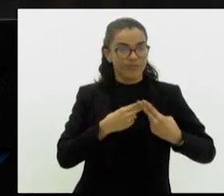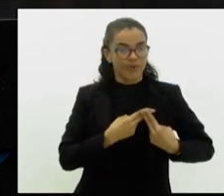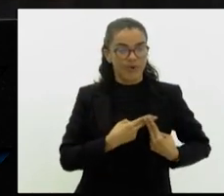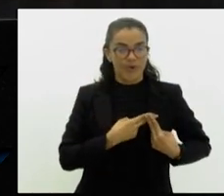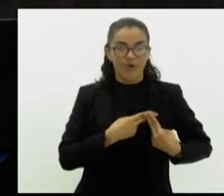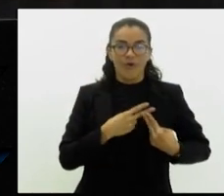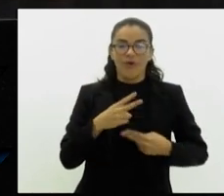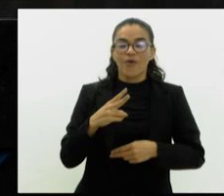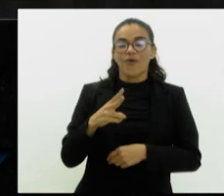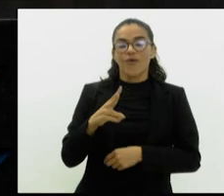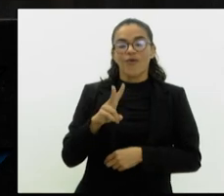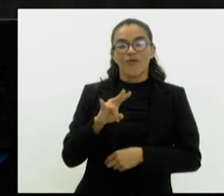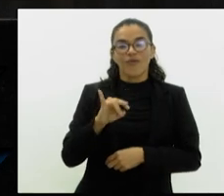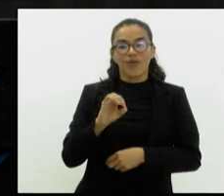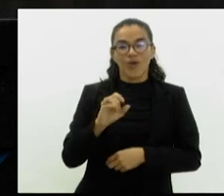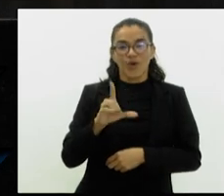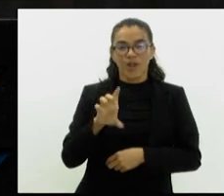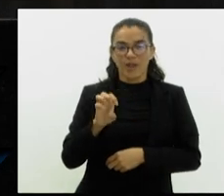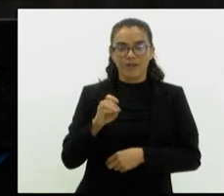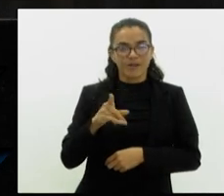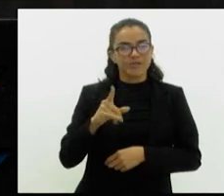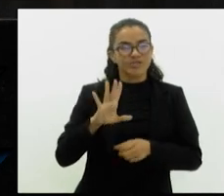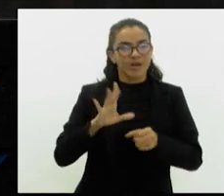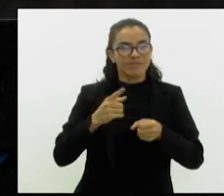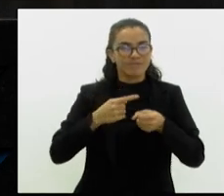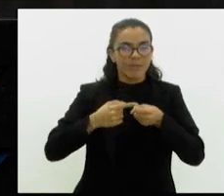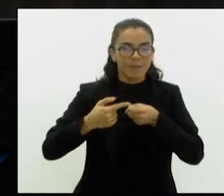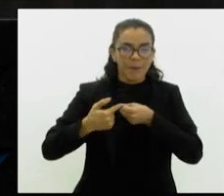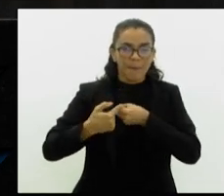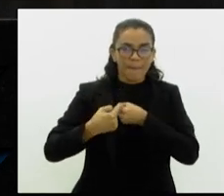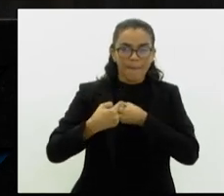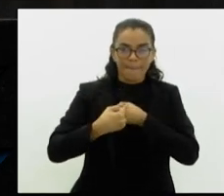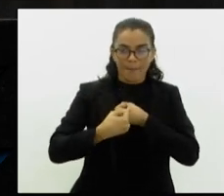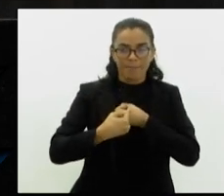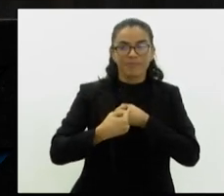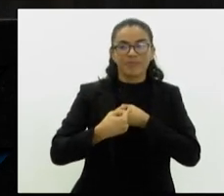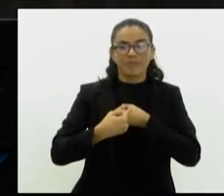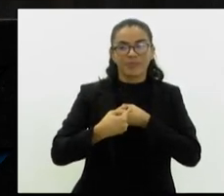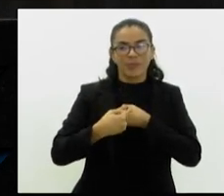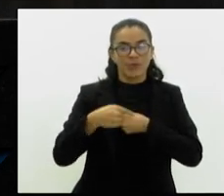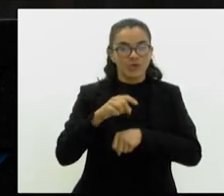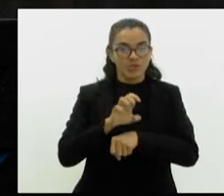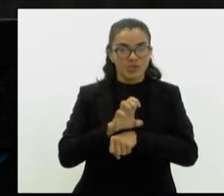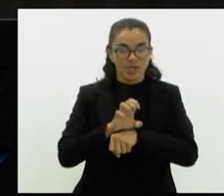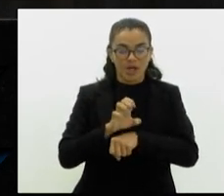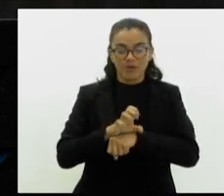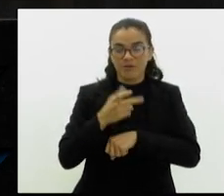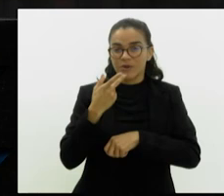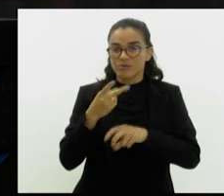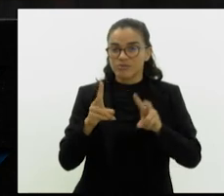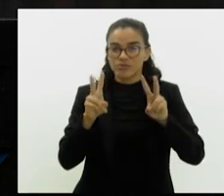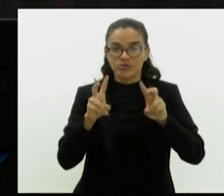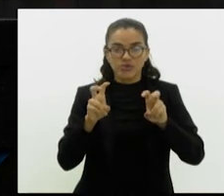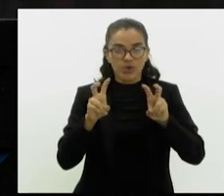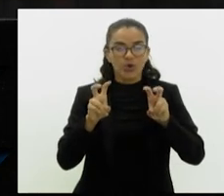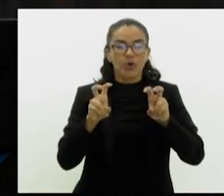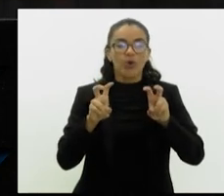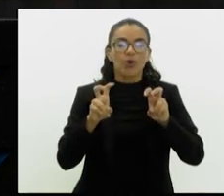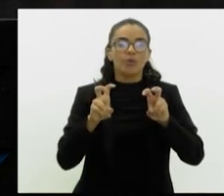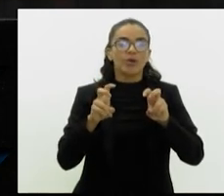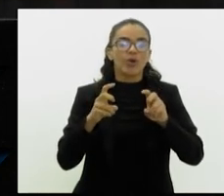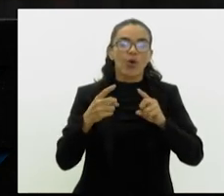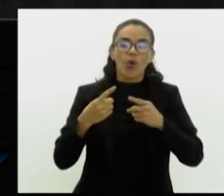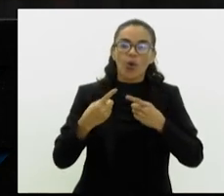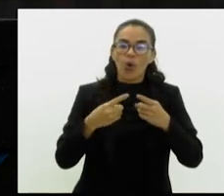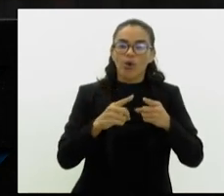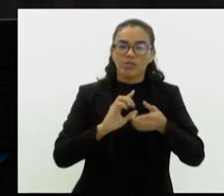vários municípios do interior do nosso Estado do Rio de Janeiro para tratar do tema do combate a discriminação